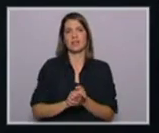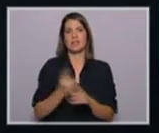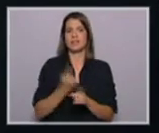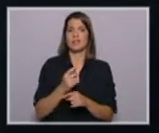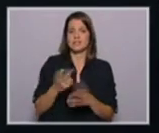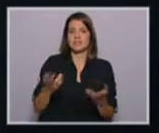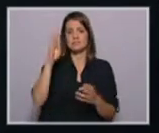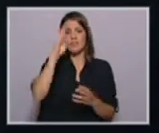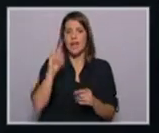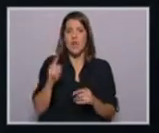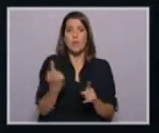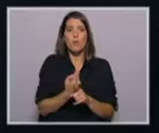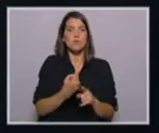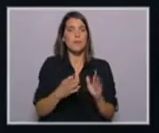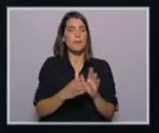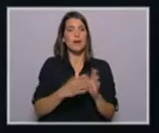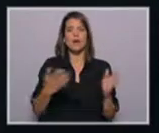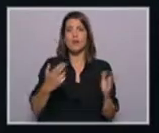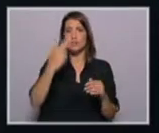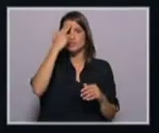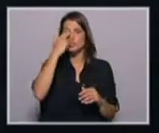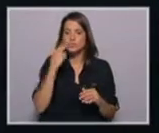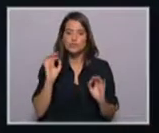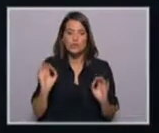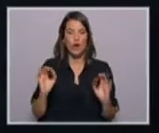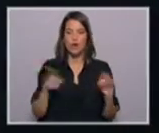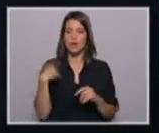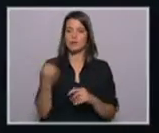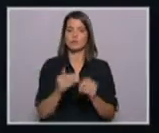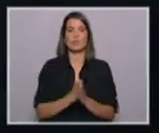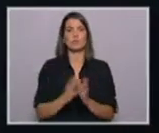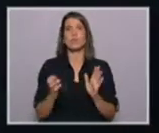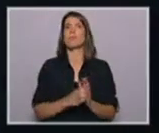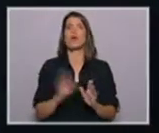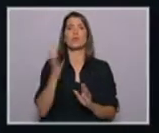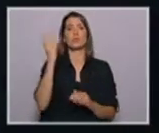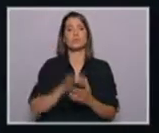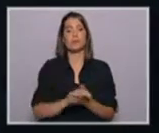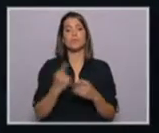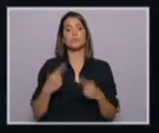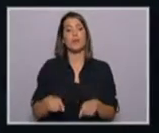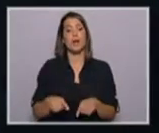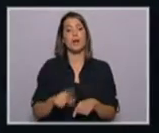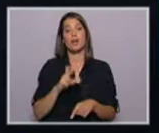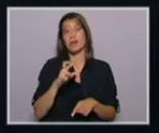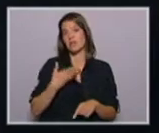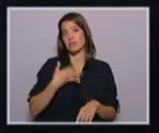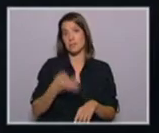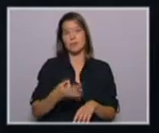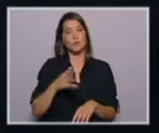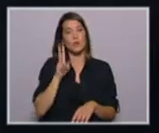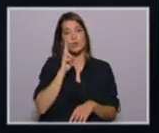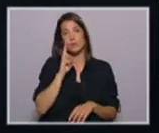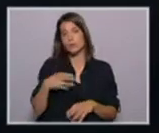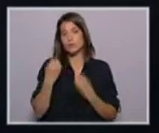ver que ia ser um acontecimento, como dizia o Luís, e com razão, histórico para todos nós? Exceto a RTP, nessa altura. Peço desculpa, mas estou na